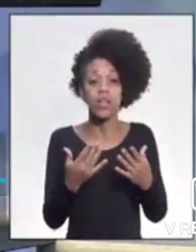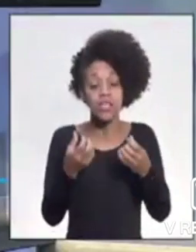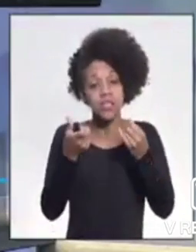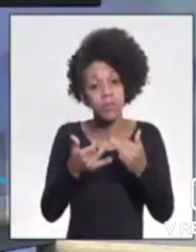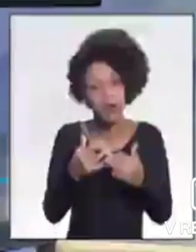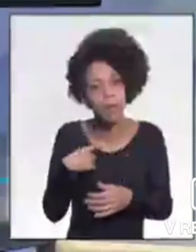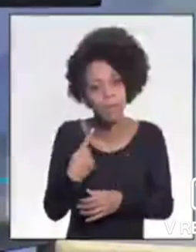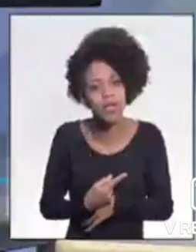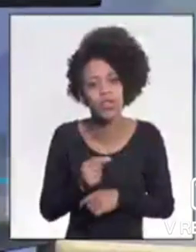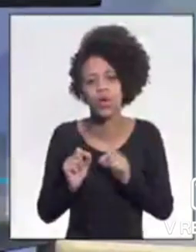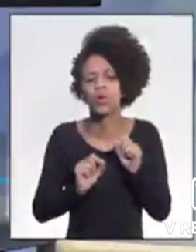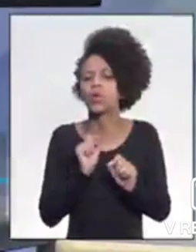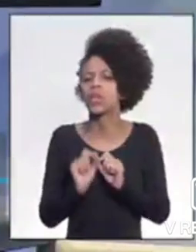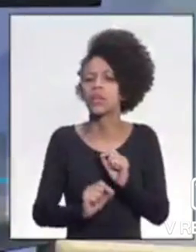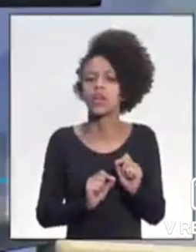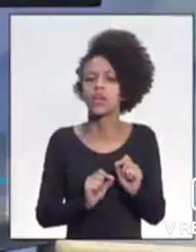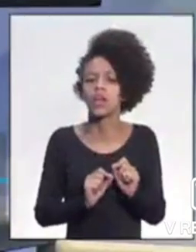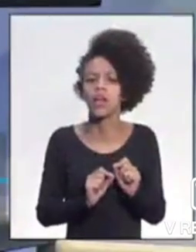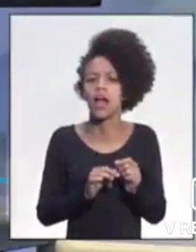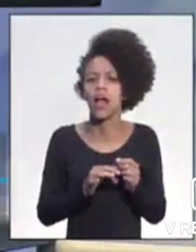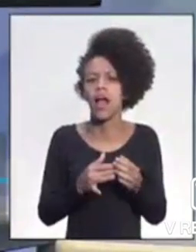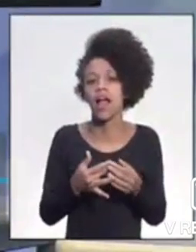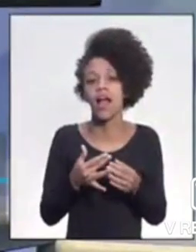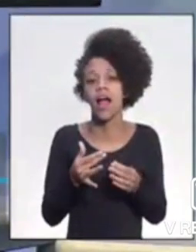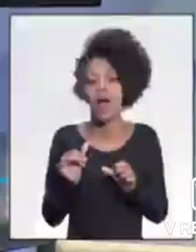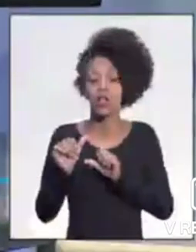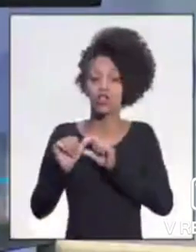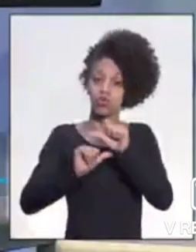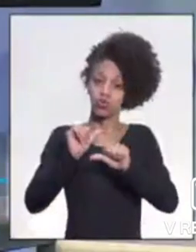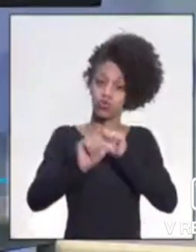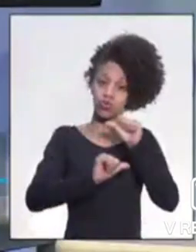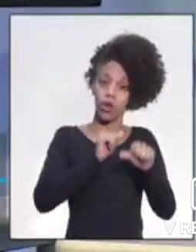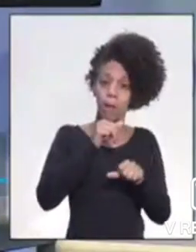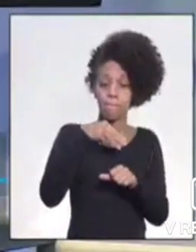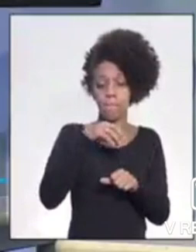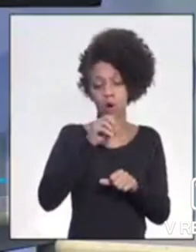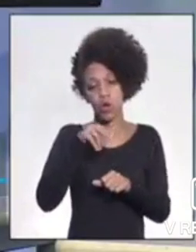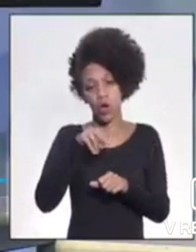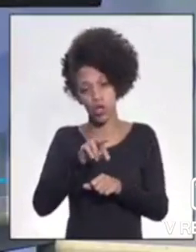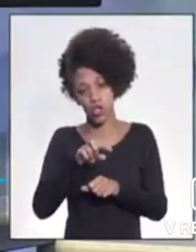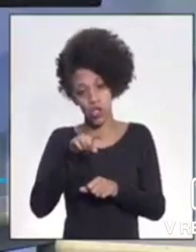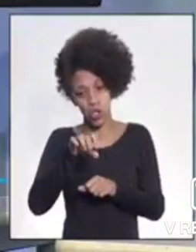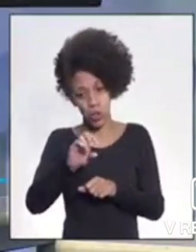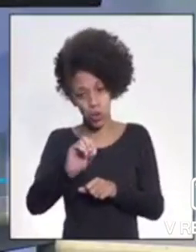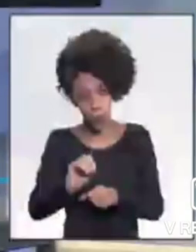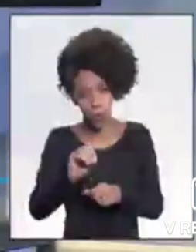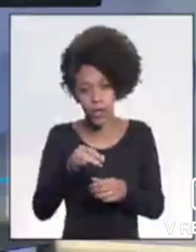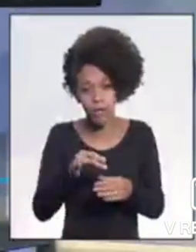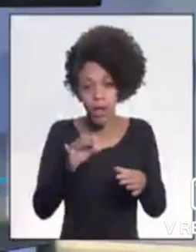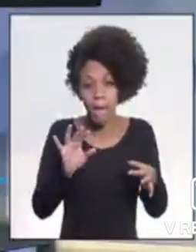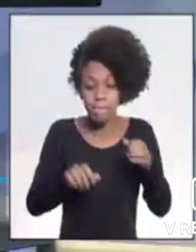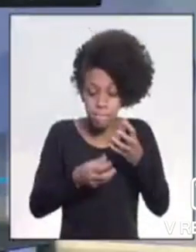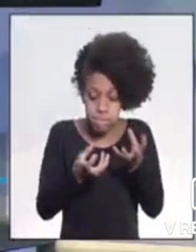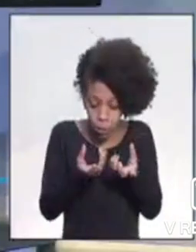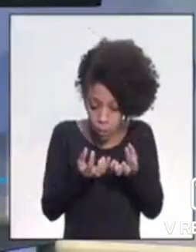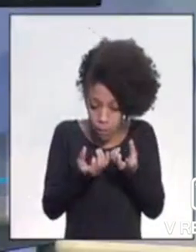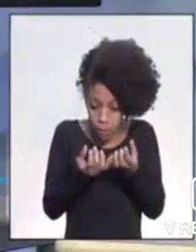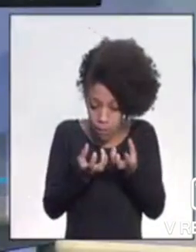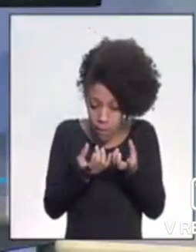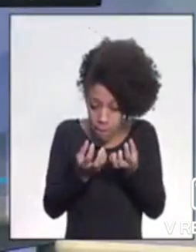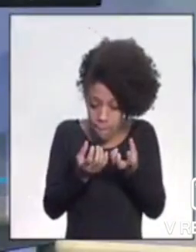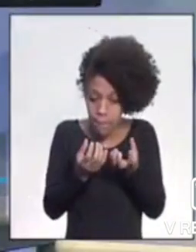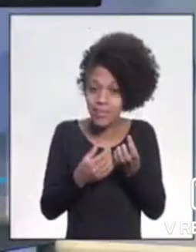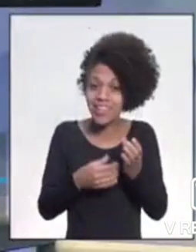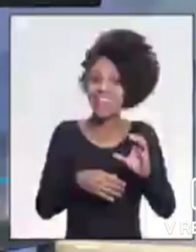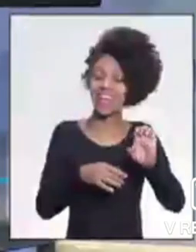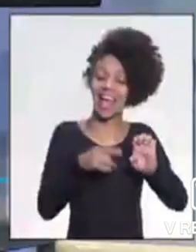explicou para nós que não que era assim a geração de monóxido de carbono pela combustão incompleta da lenha, que é a alternativa E,